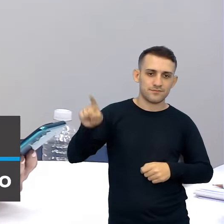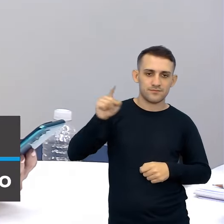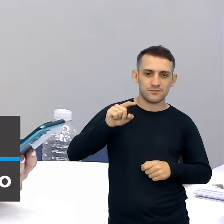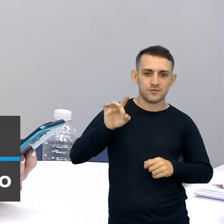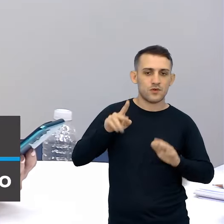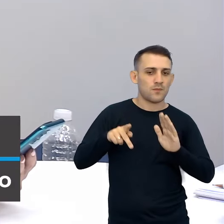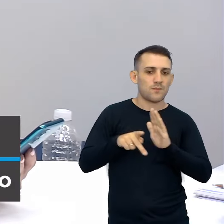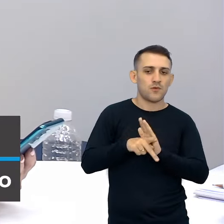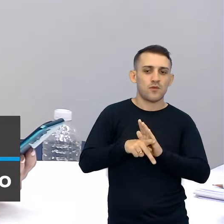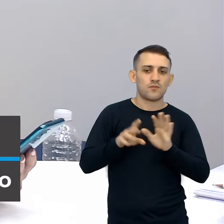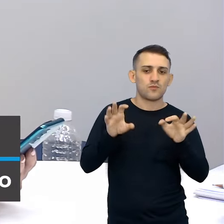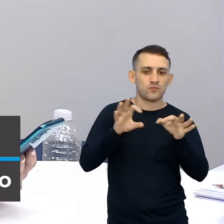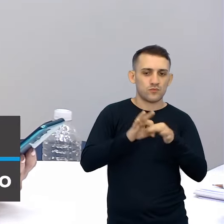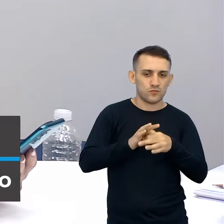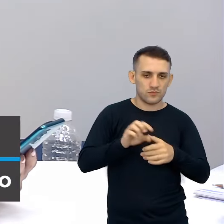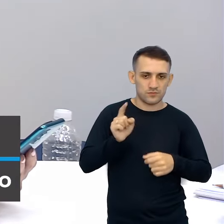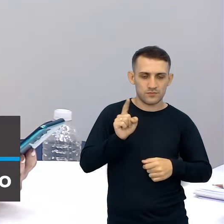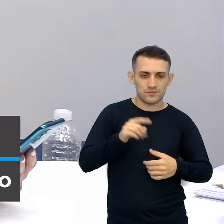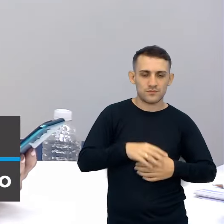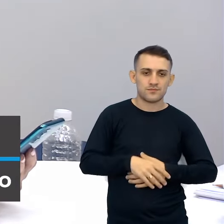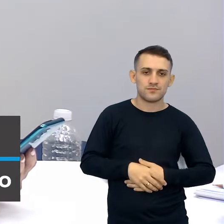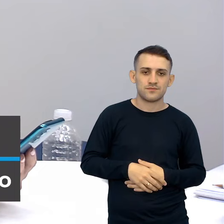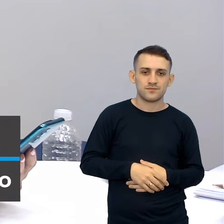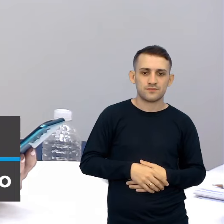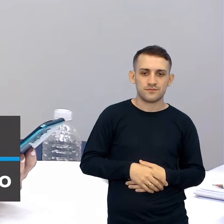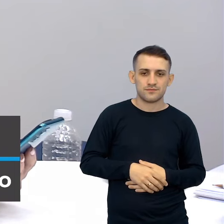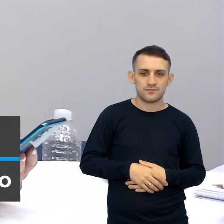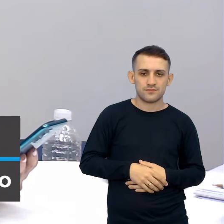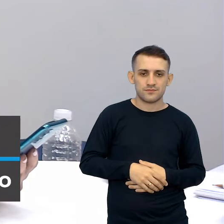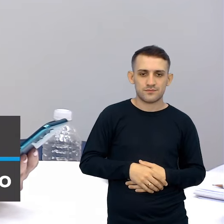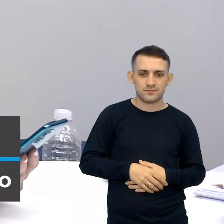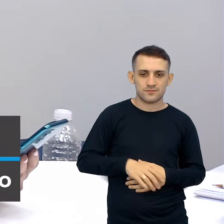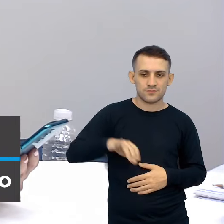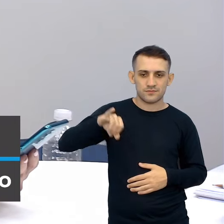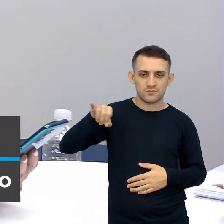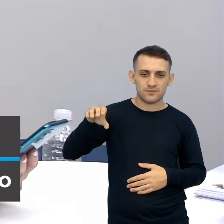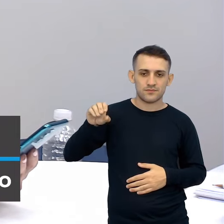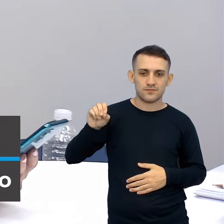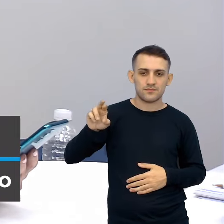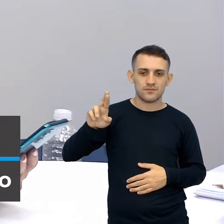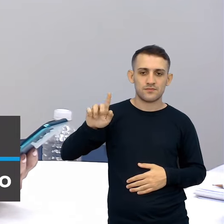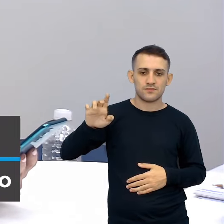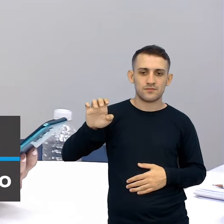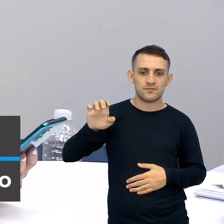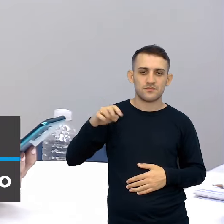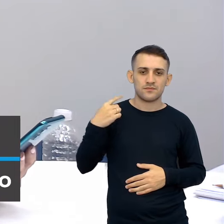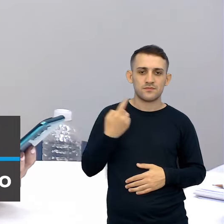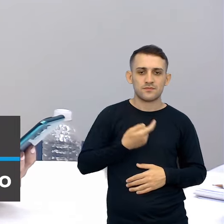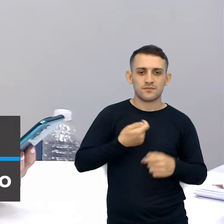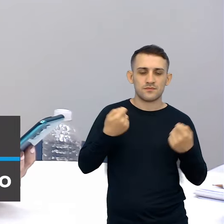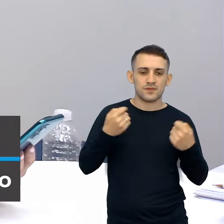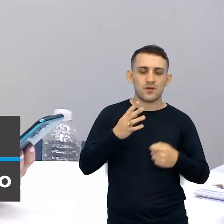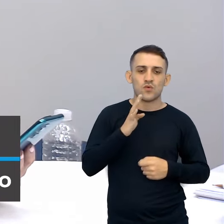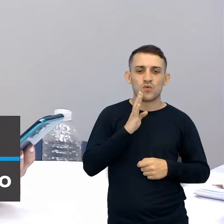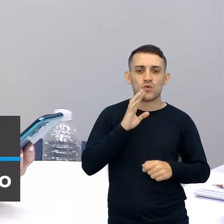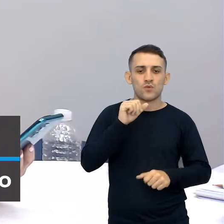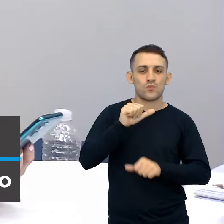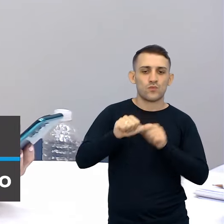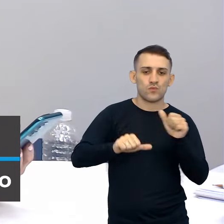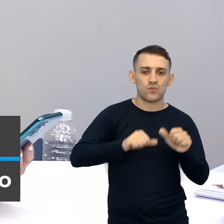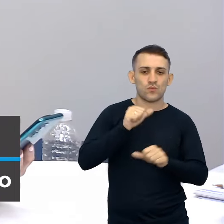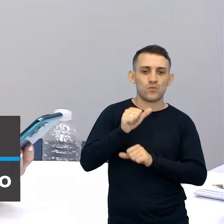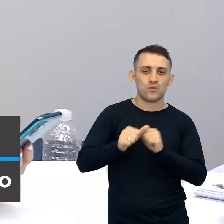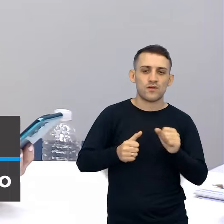precisa ser só plugada, tá? O Jorge está dizendo assim, é preciso reconhecer que essas mudanças não